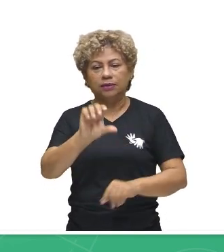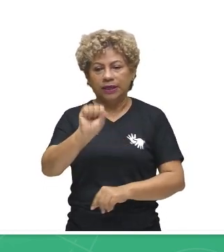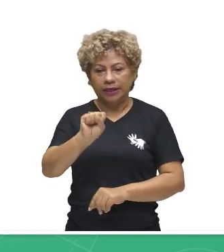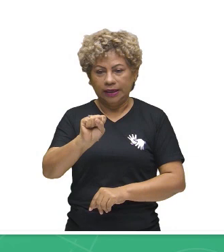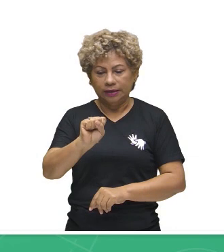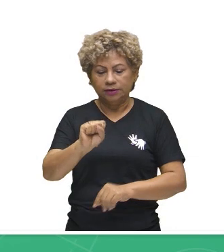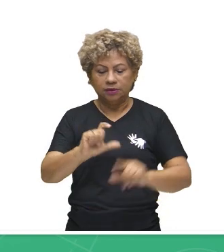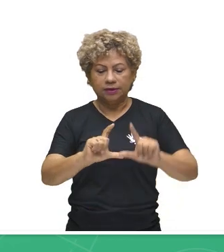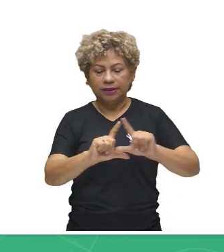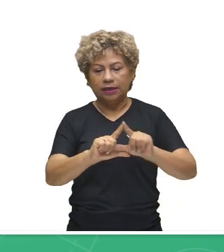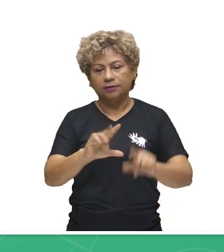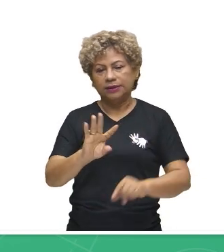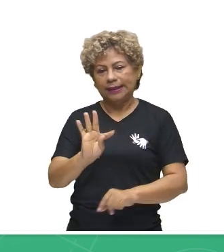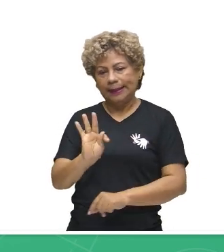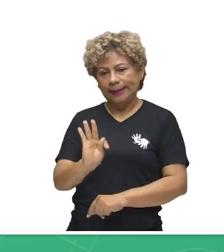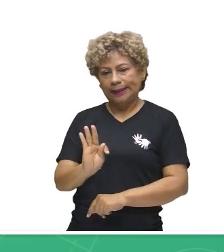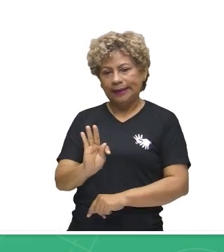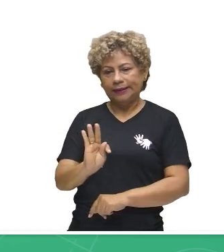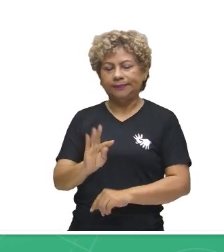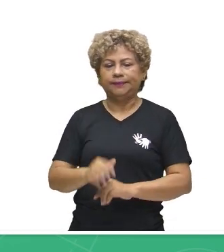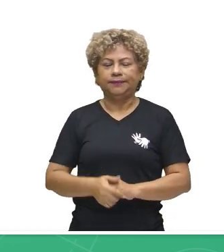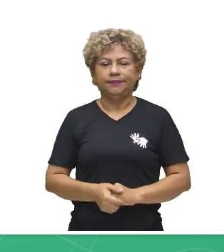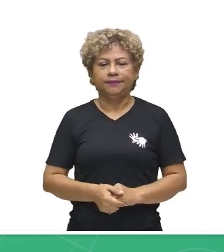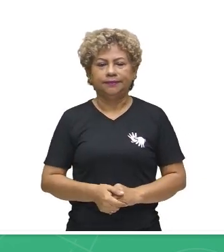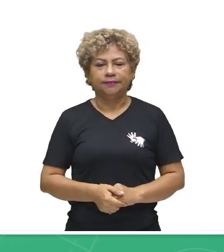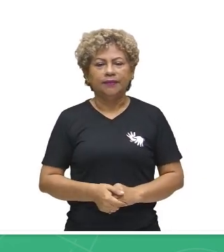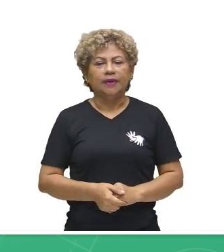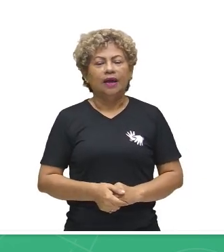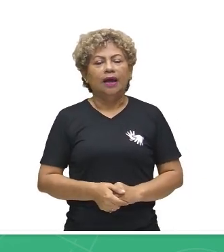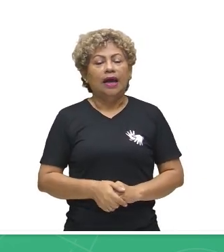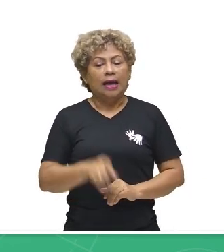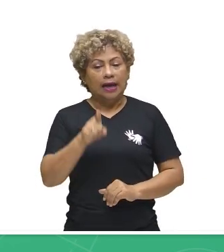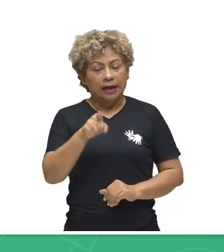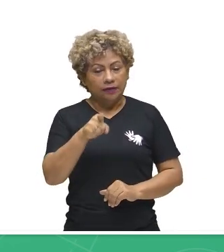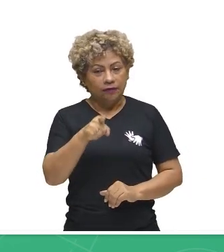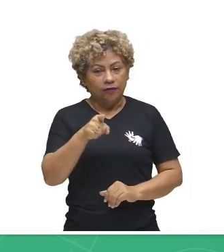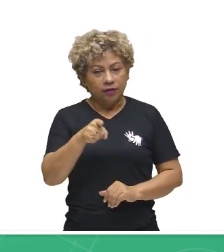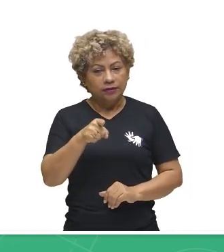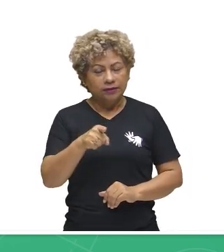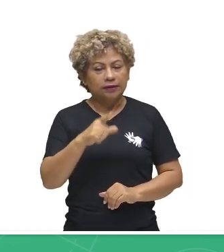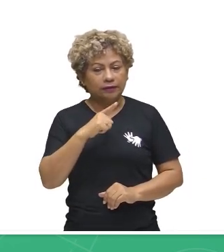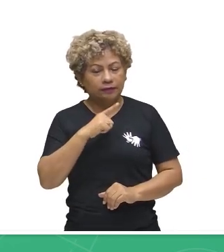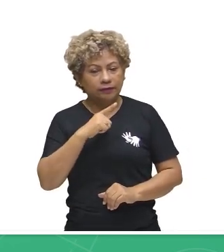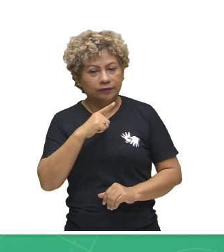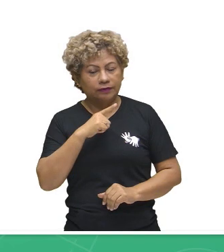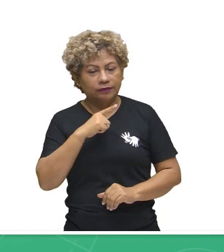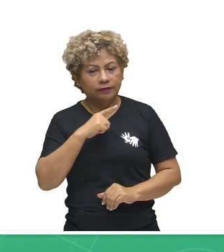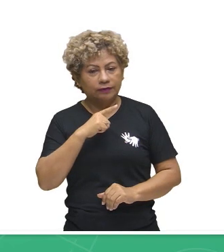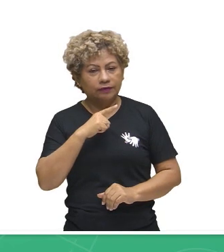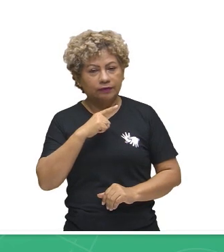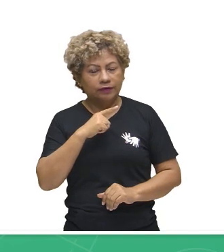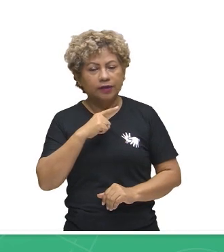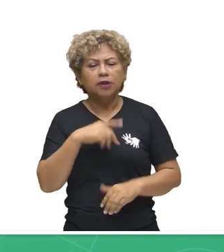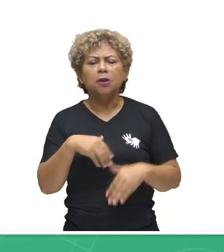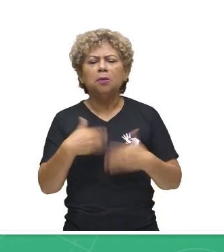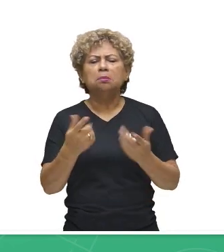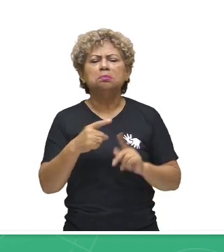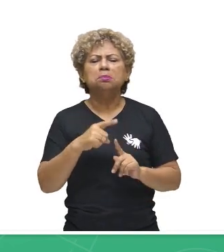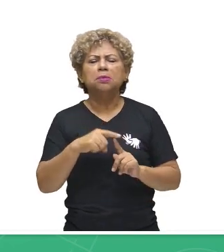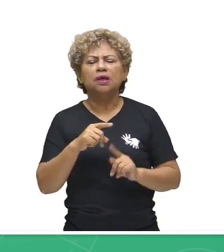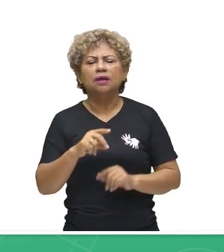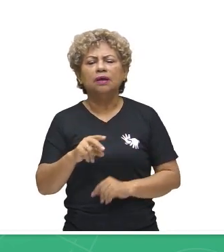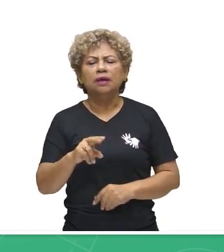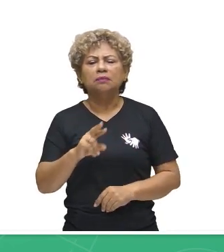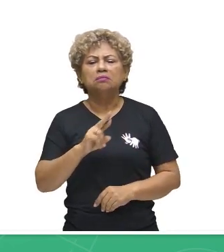sobre o ΔT. Aí você tem aqui, ó. Vamos ver a resposta. Olha aqui, quem